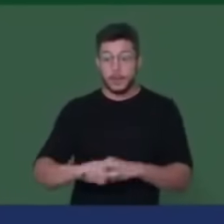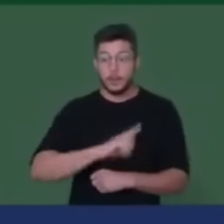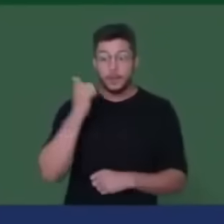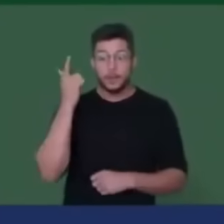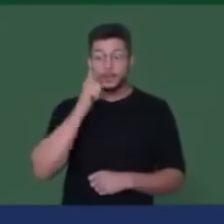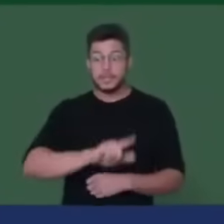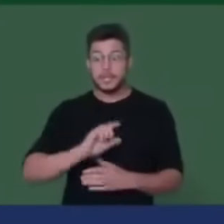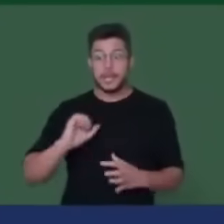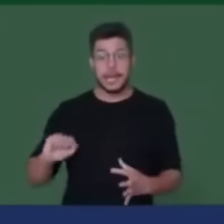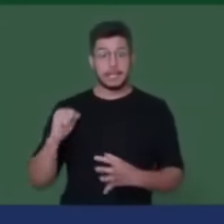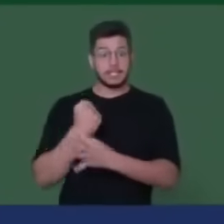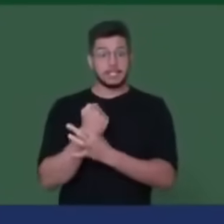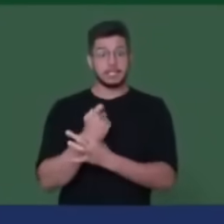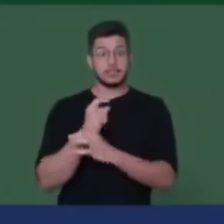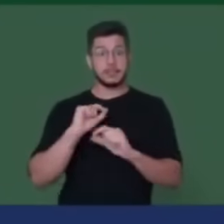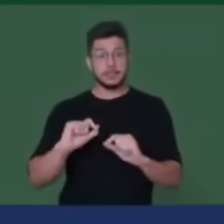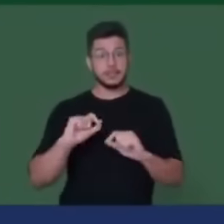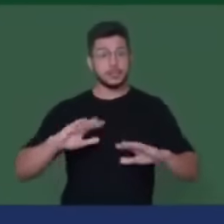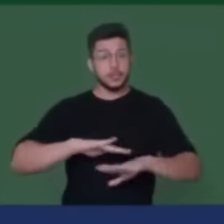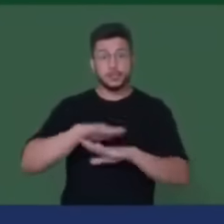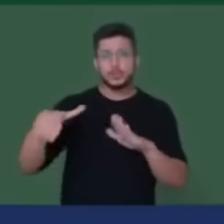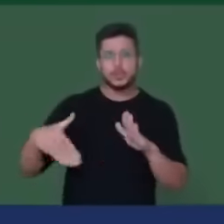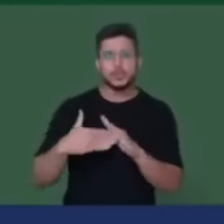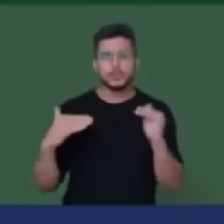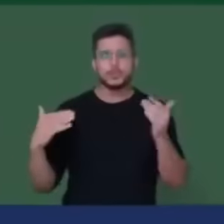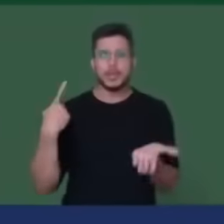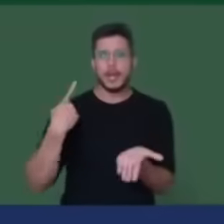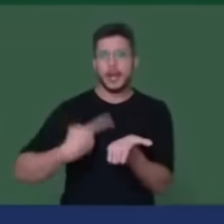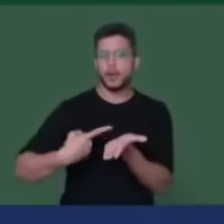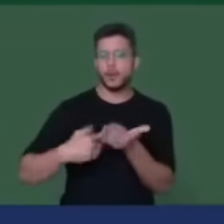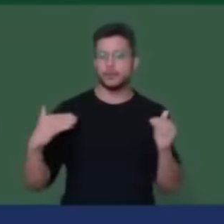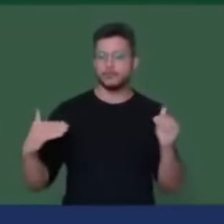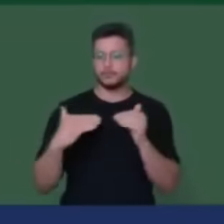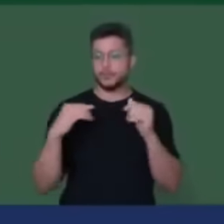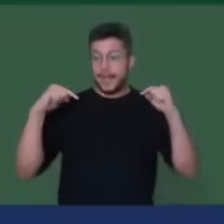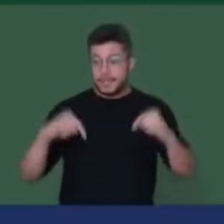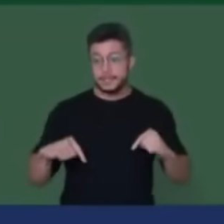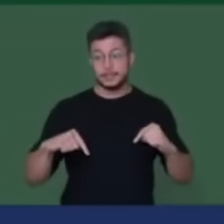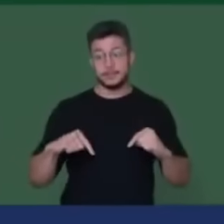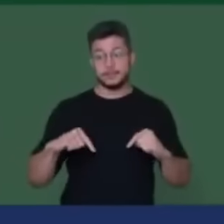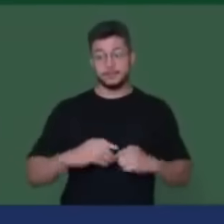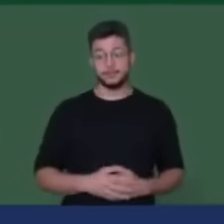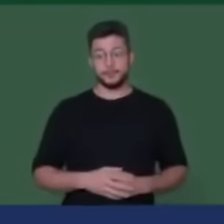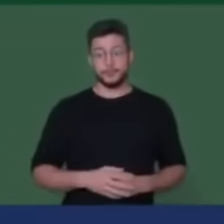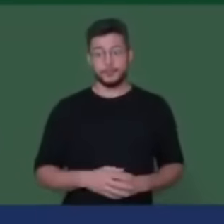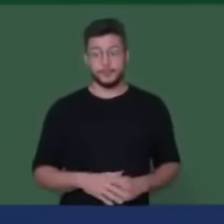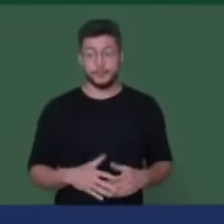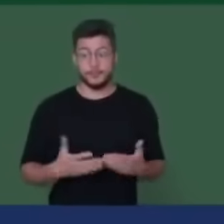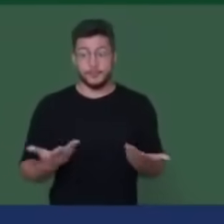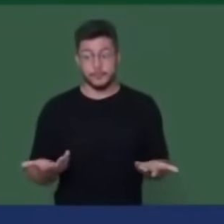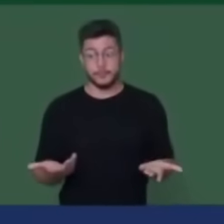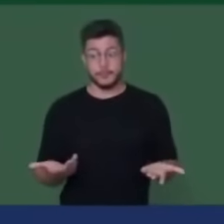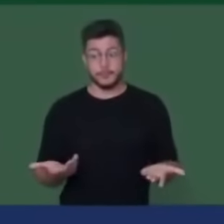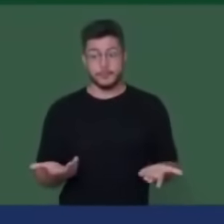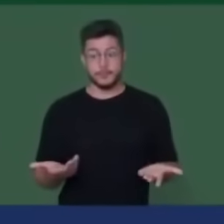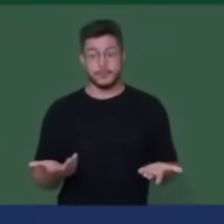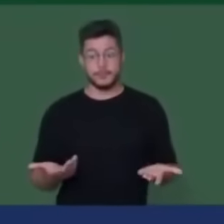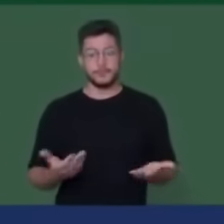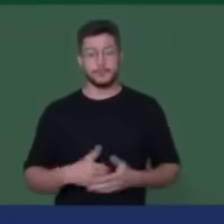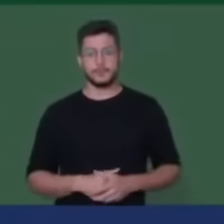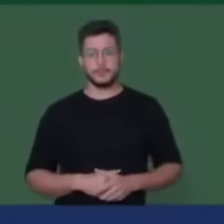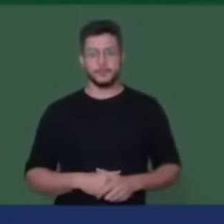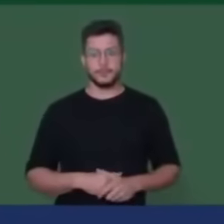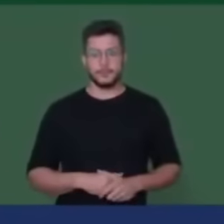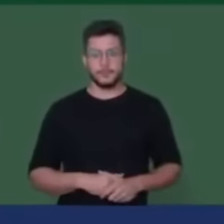nós tínhamos consensualizado. E durante todo esse tempo, desde quando o